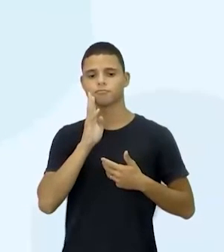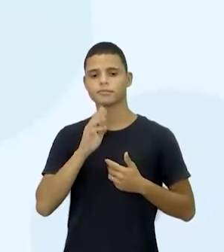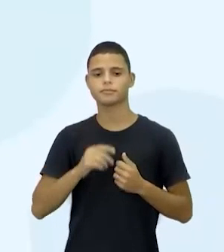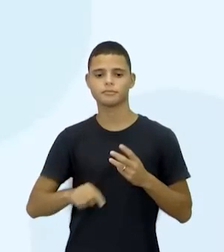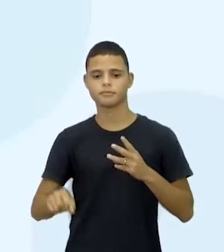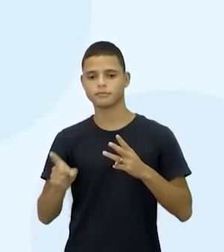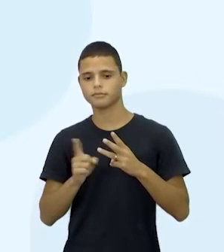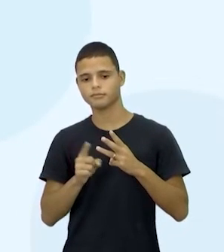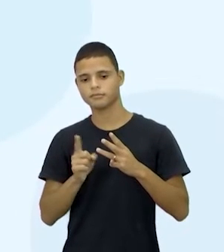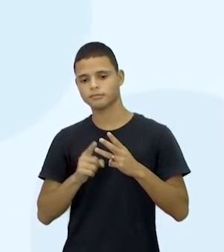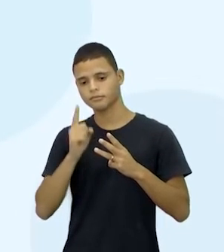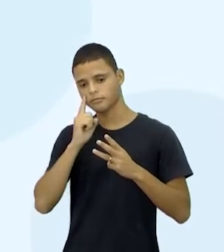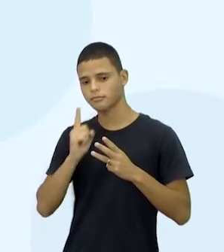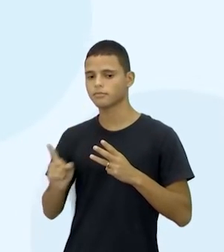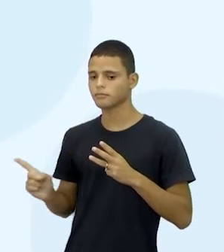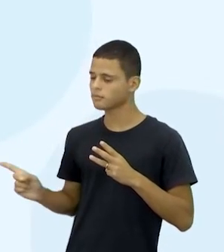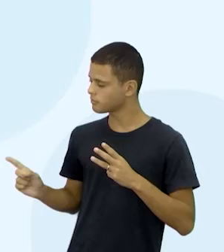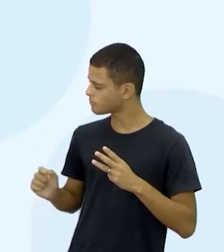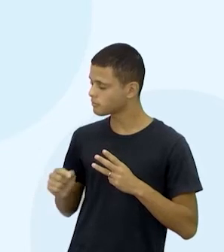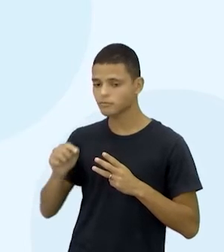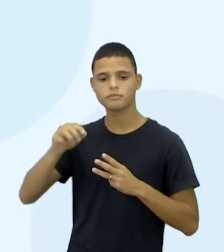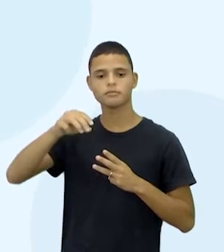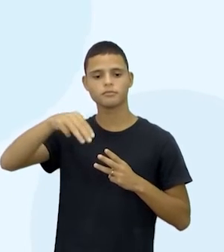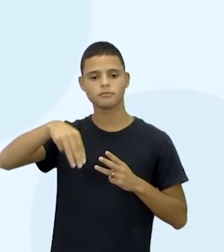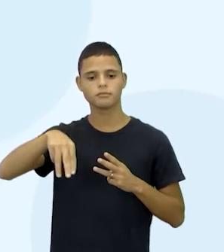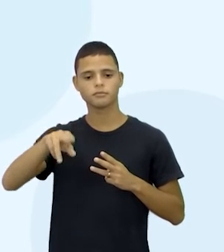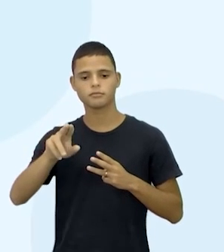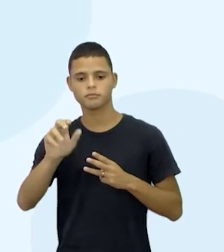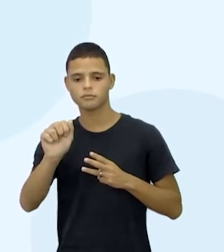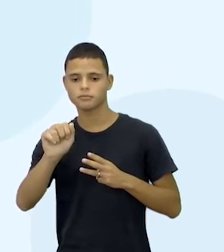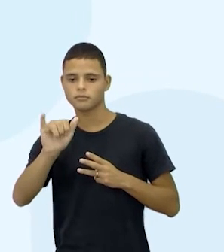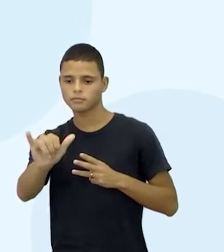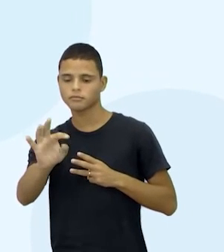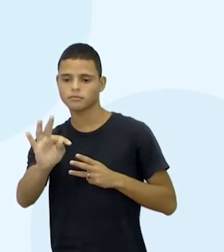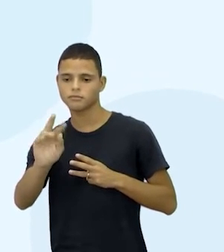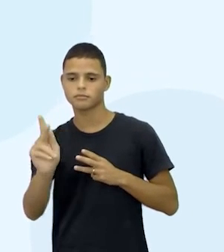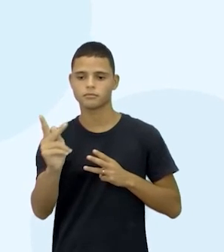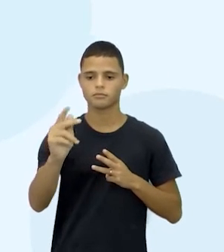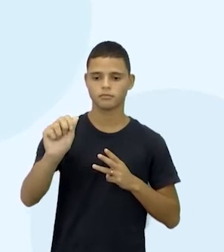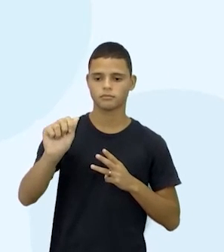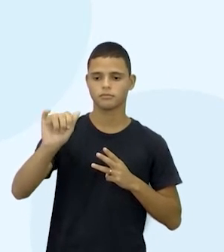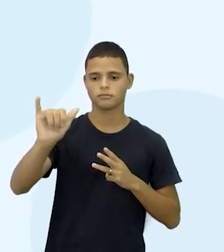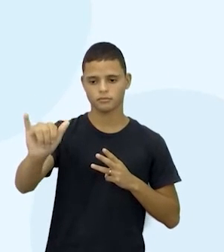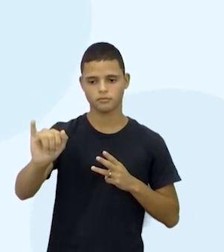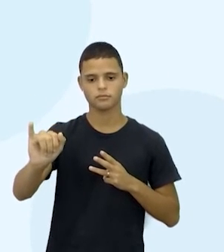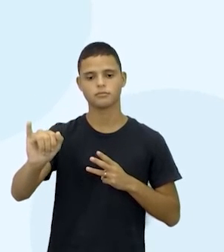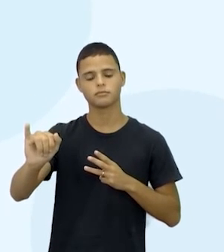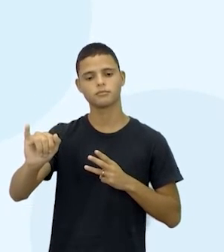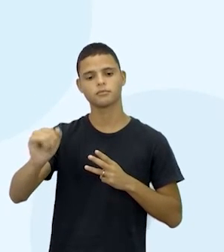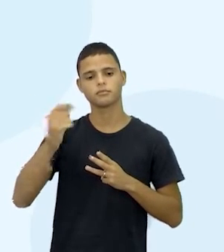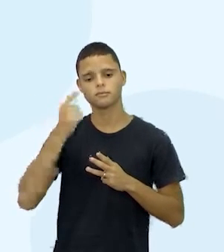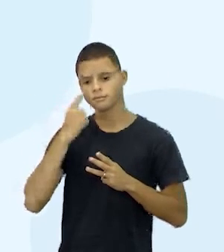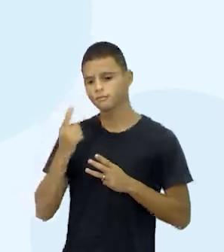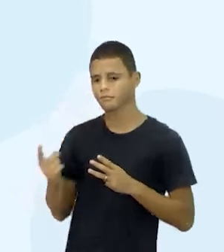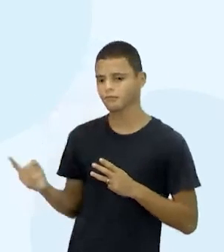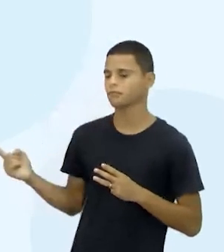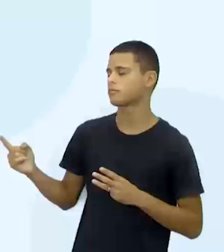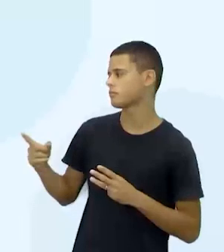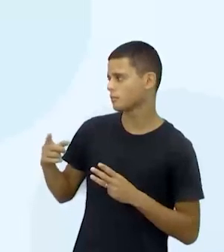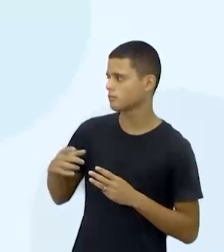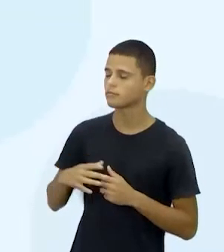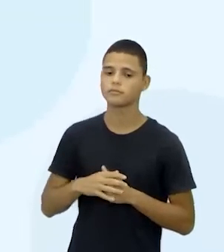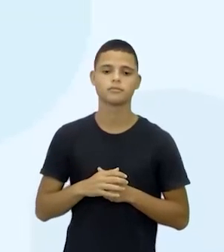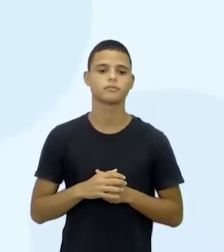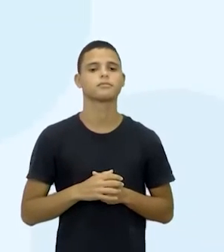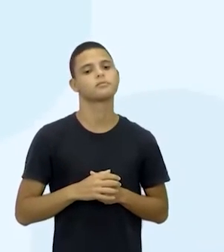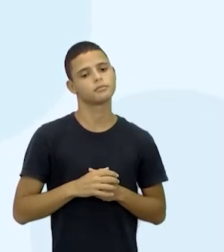mais uma aqui, essa que aí, é o Muay Thai. Essa eu não saberia, não. Eu ia falar Olha, são 2 moças. Ah, é verdade. Aqui, ó, aqui